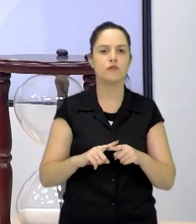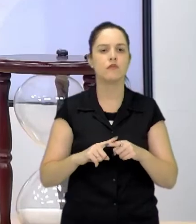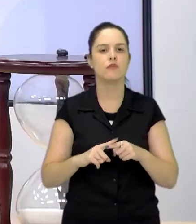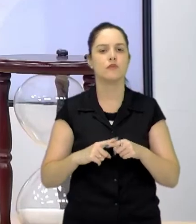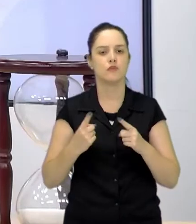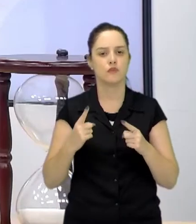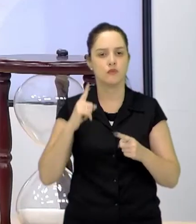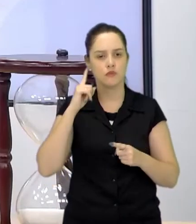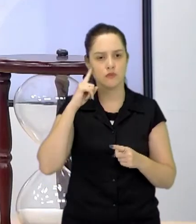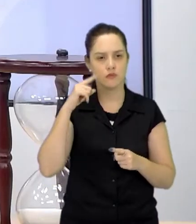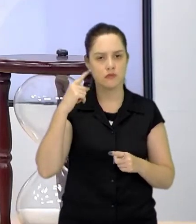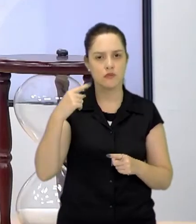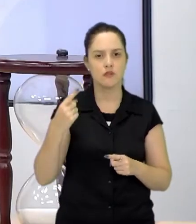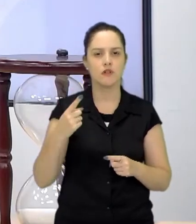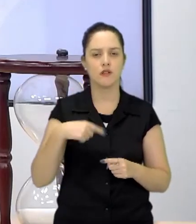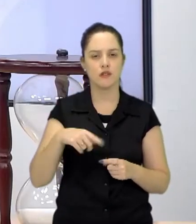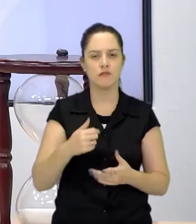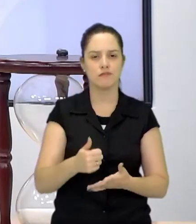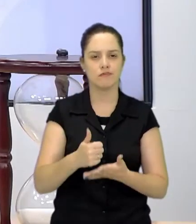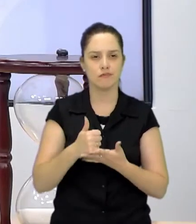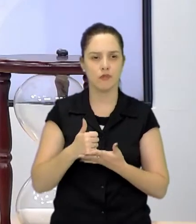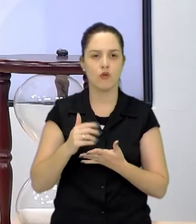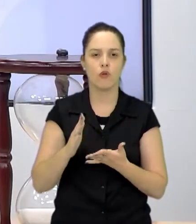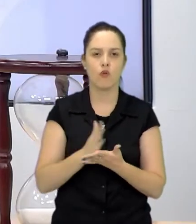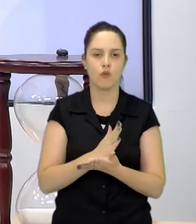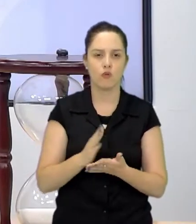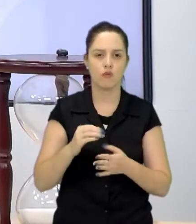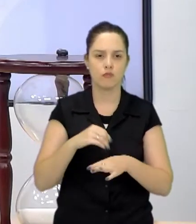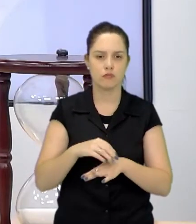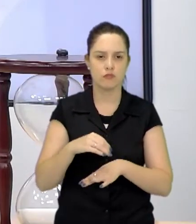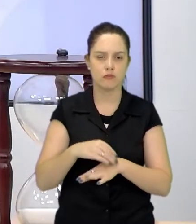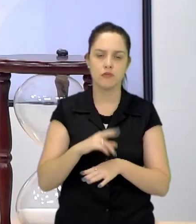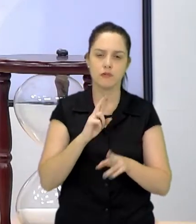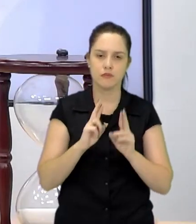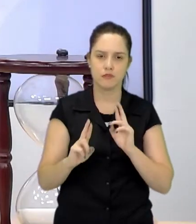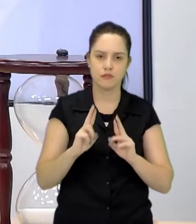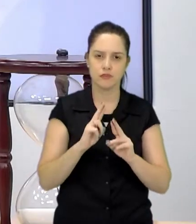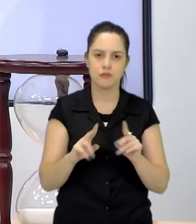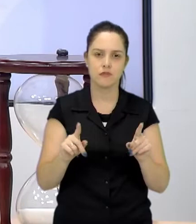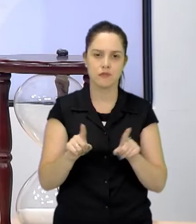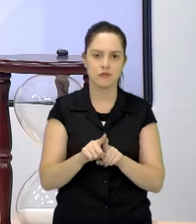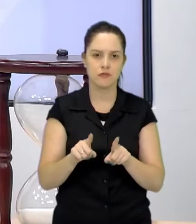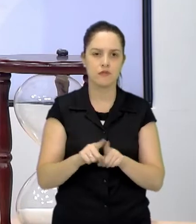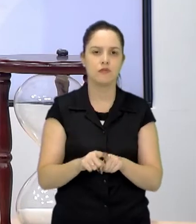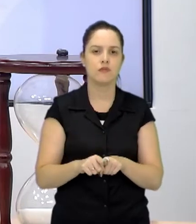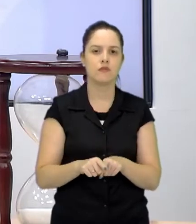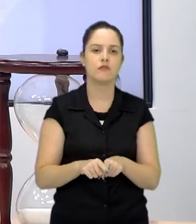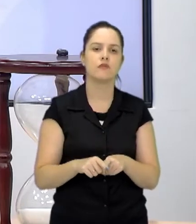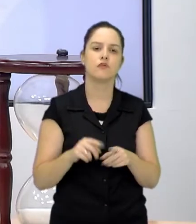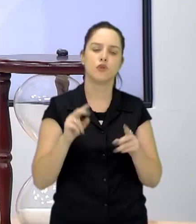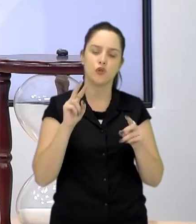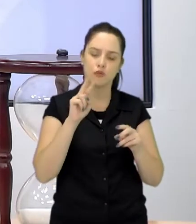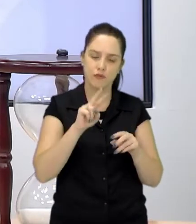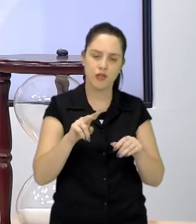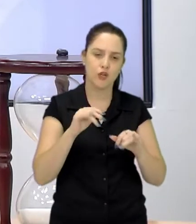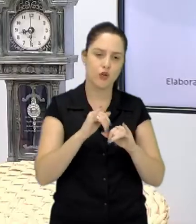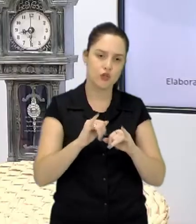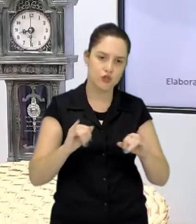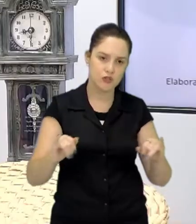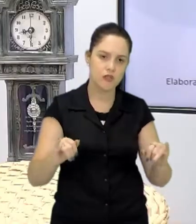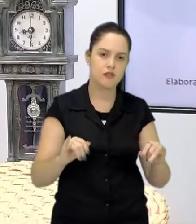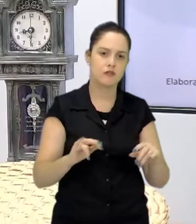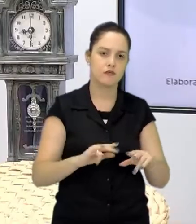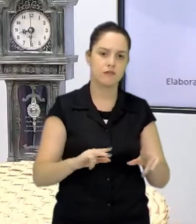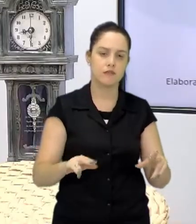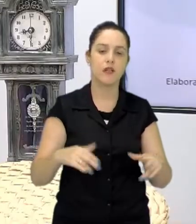gêneros... A gente sempre traz aí alguma sugestão para eles. Então, eles estão vendo também reportagem, legal. Notícia. Eles têm contato, sim.